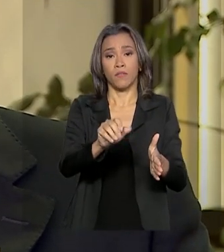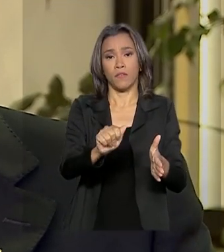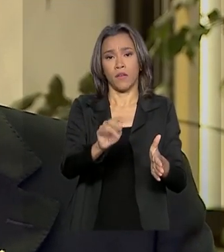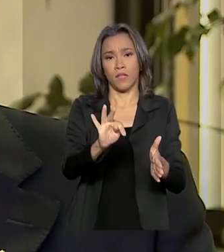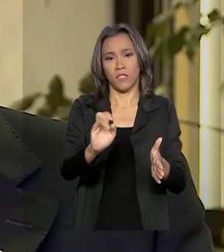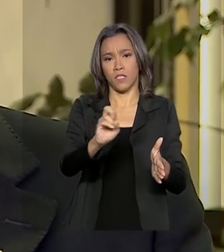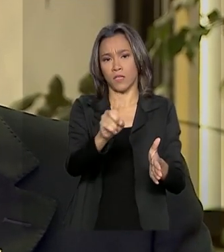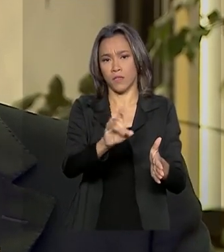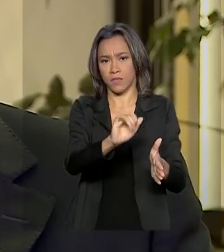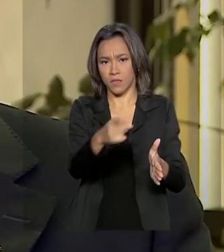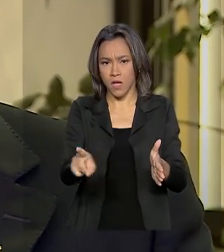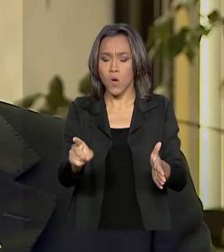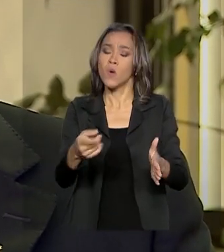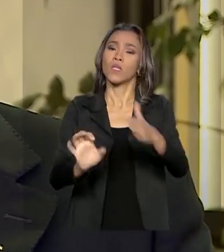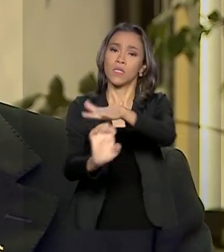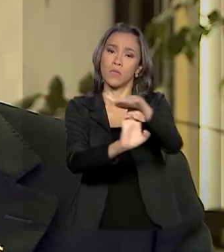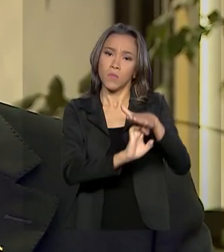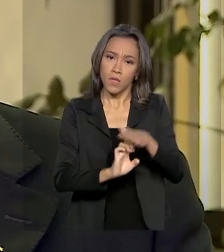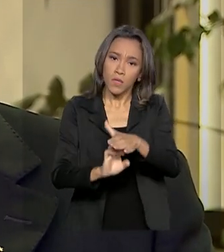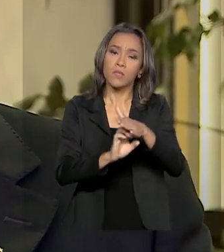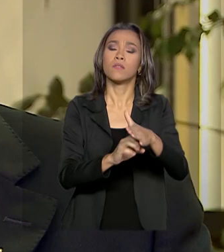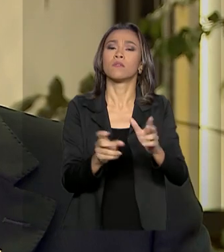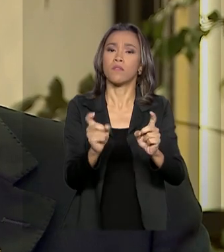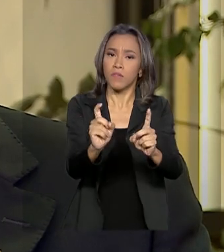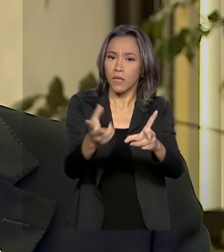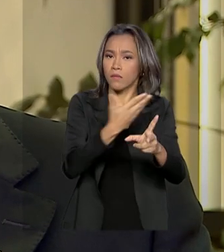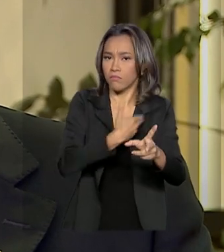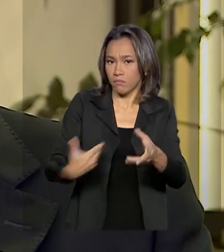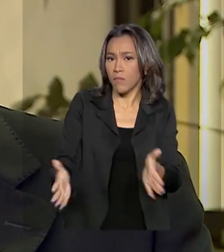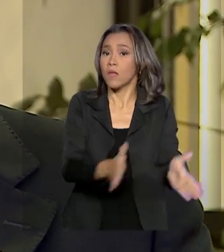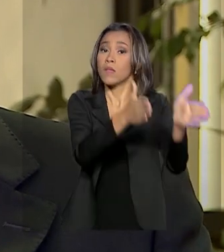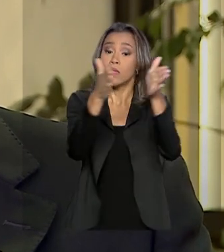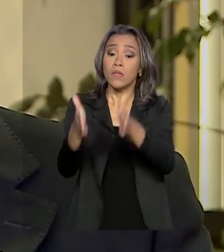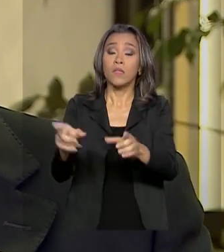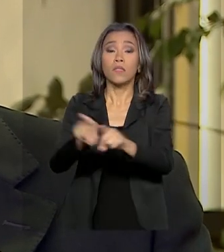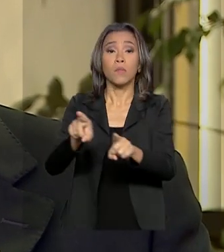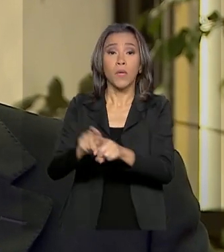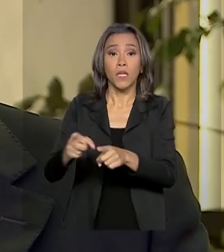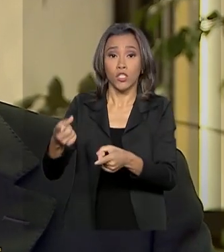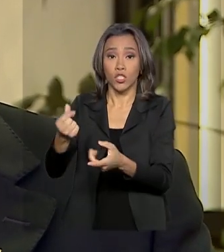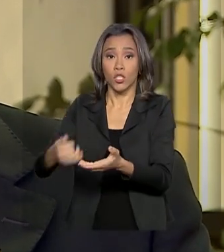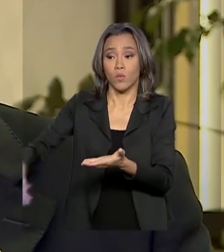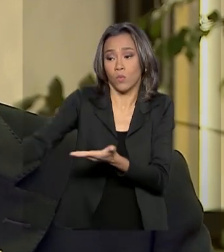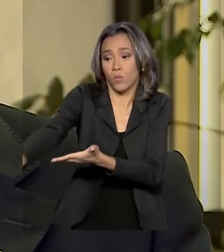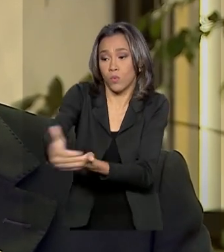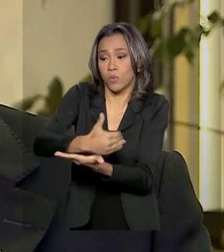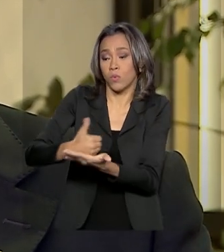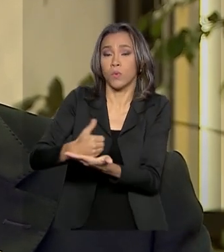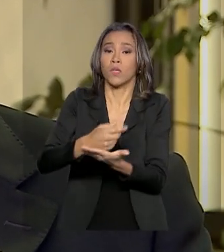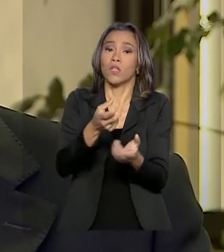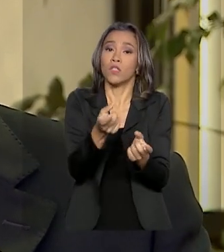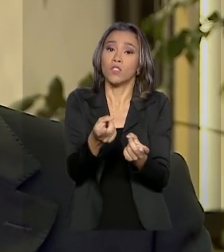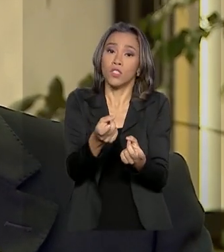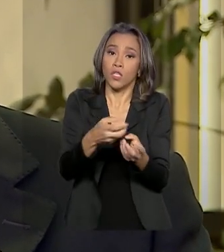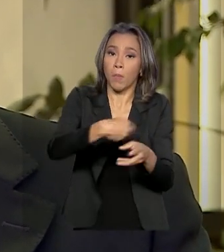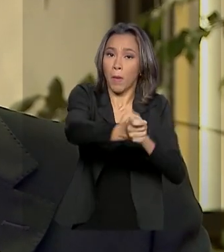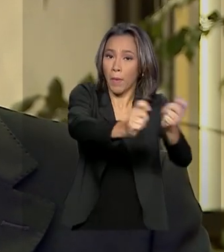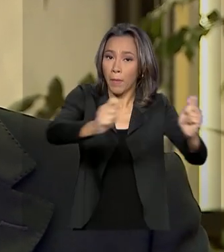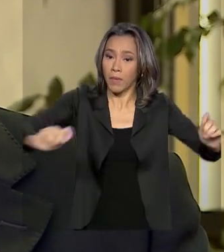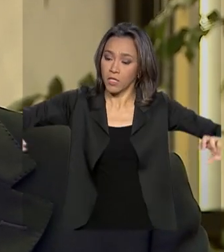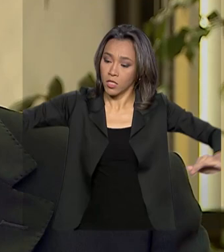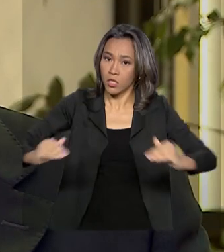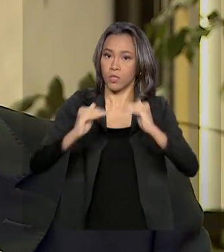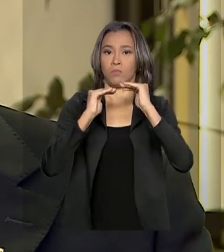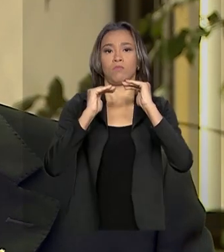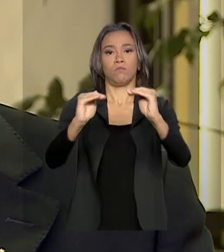gente consiga, né, colocar receita e despesa equilibrada e, em consequência, o governo ter condições